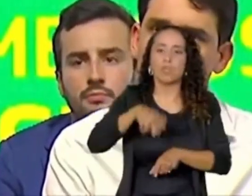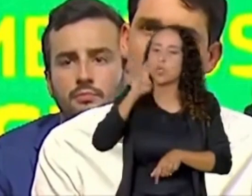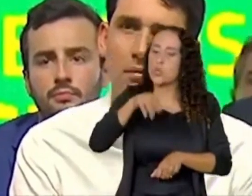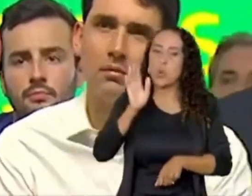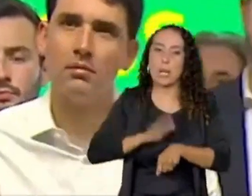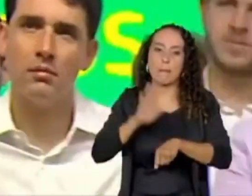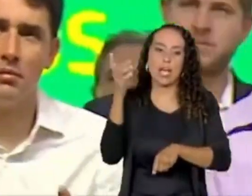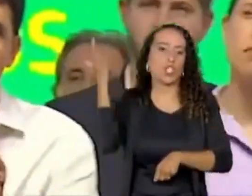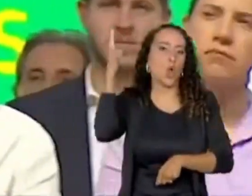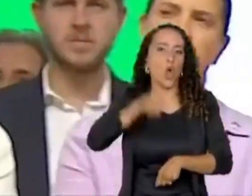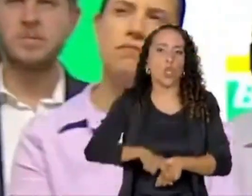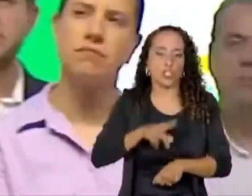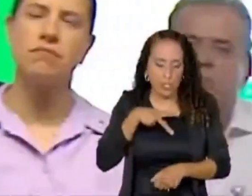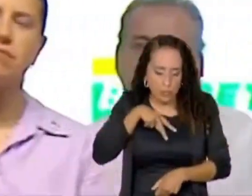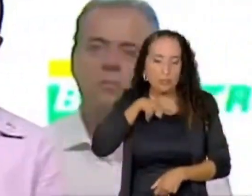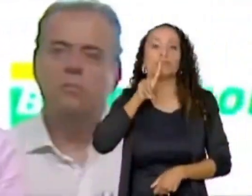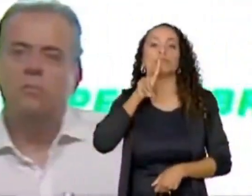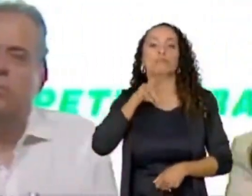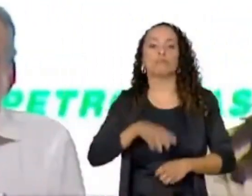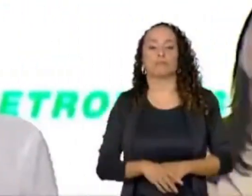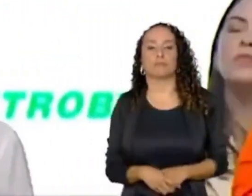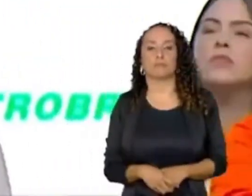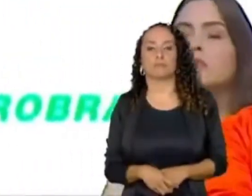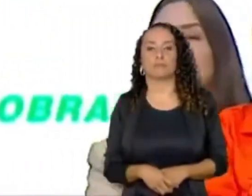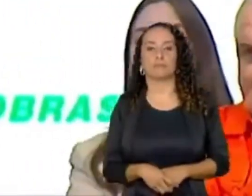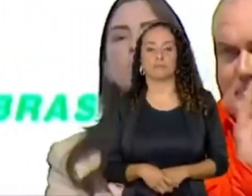mais você consegue levantar a cabeça.